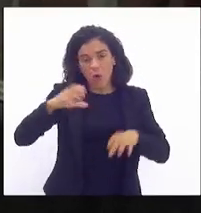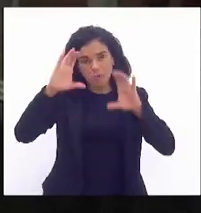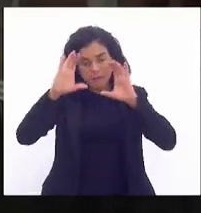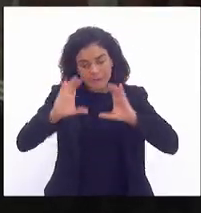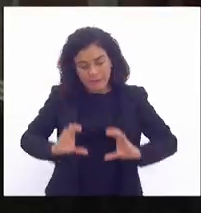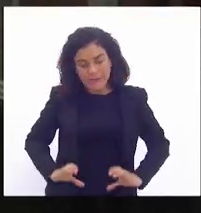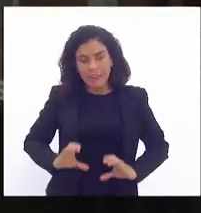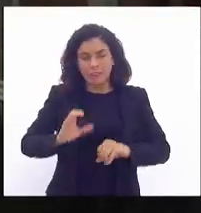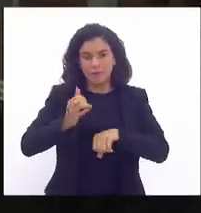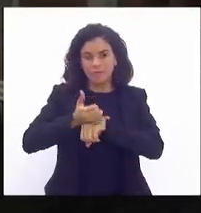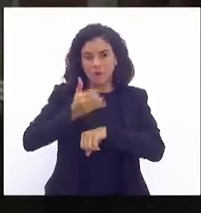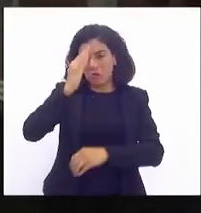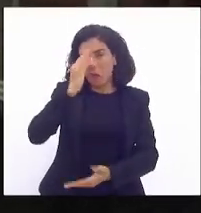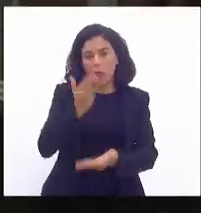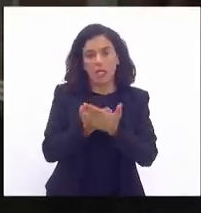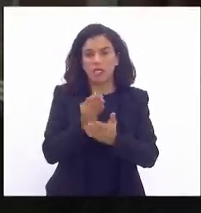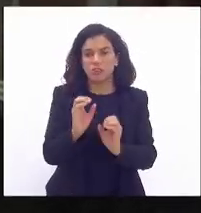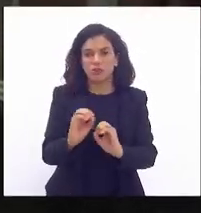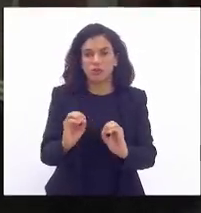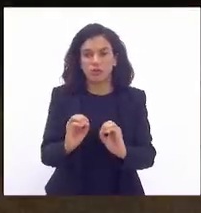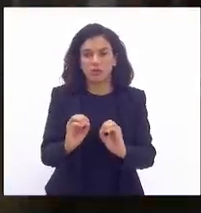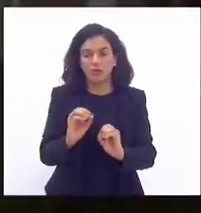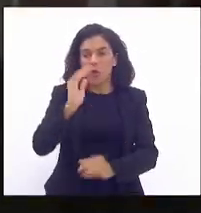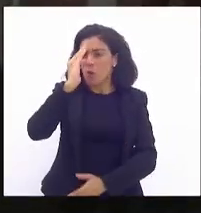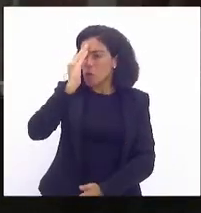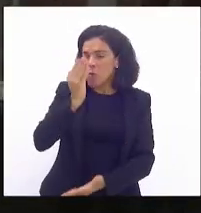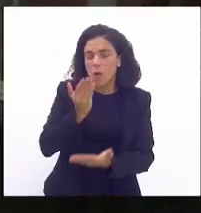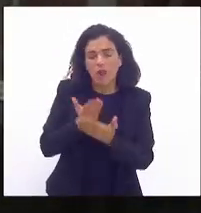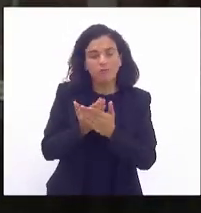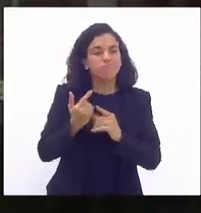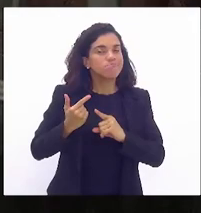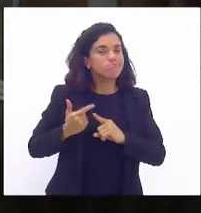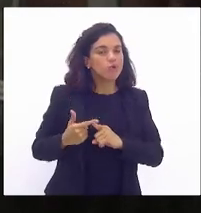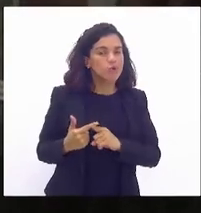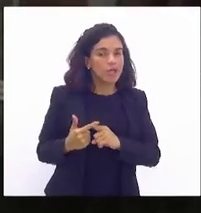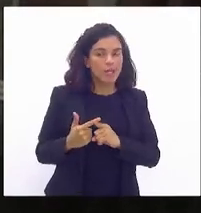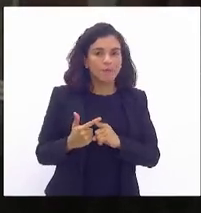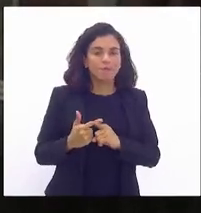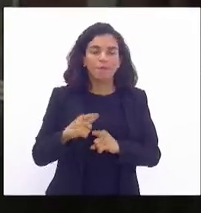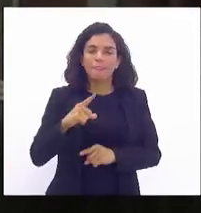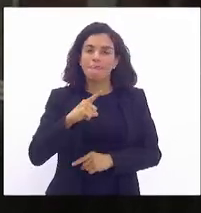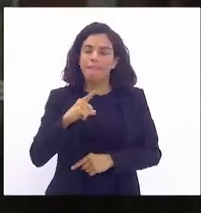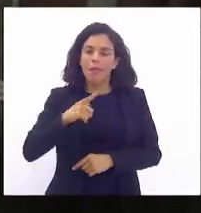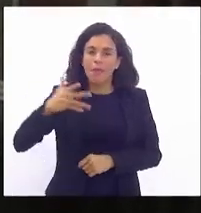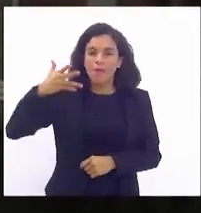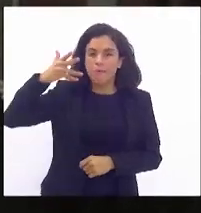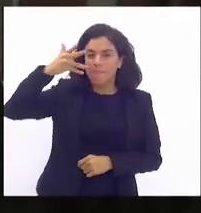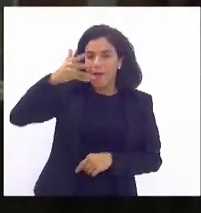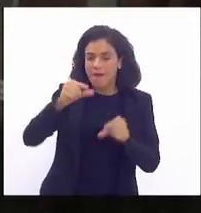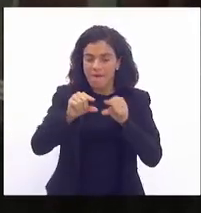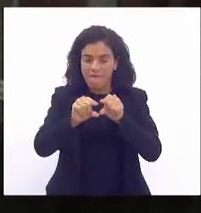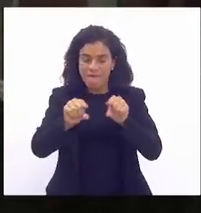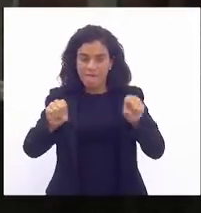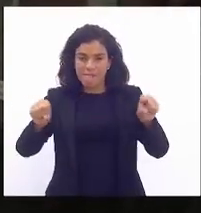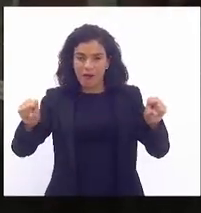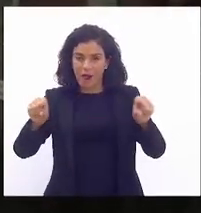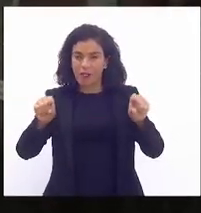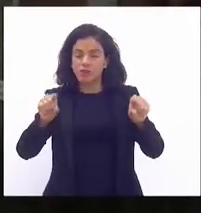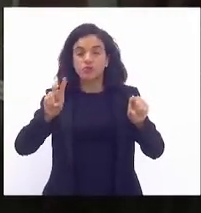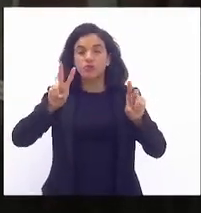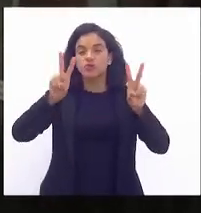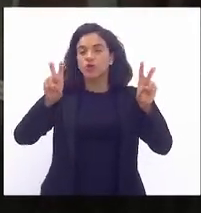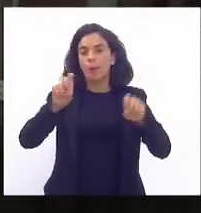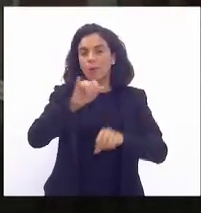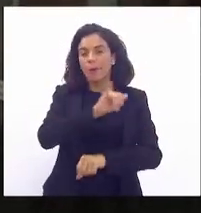Redonda, eu não acredito. Eu não acredito porque tem uma fala atribuída ao antigo imperador